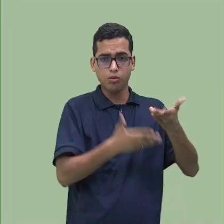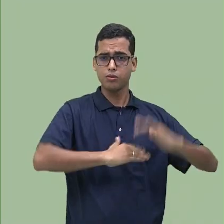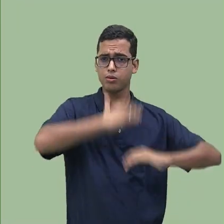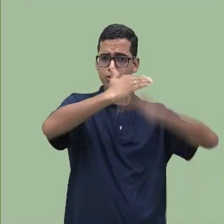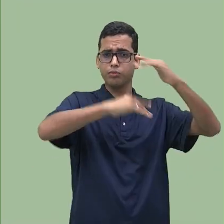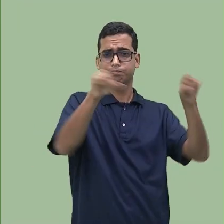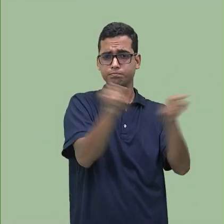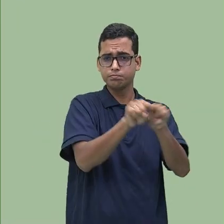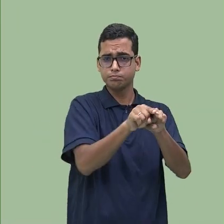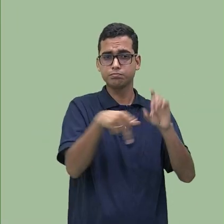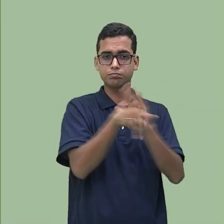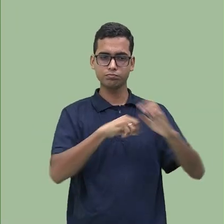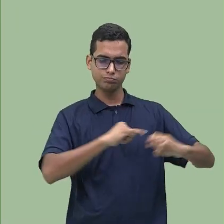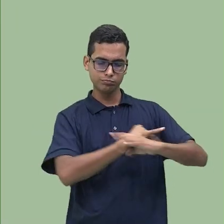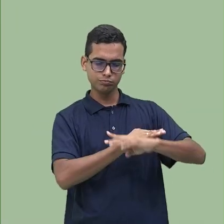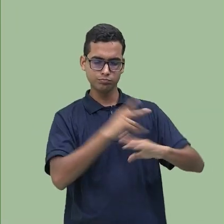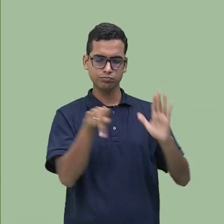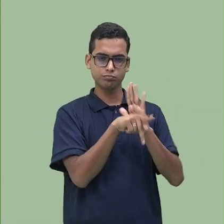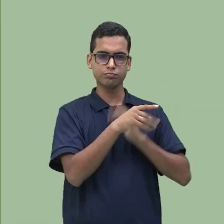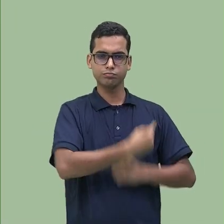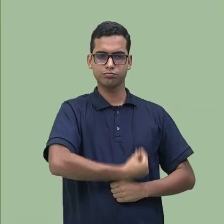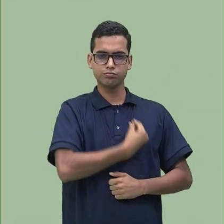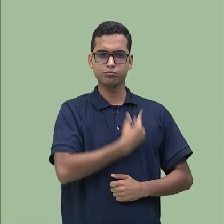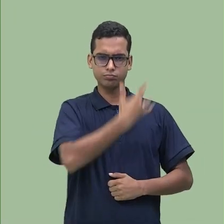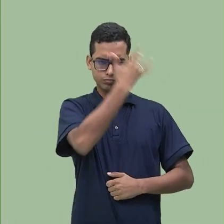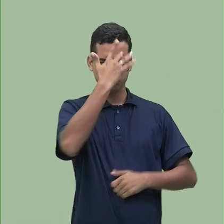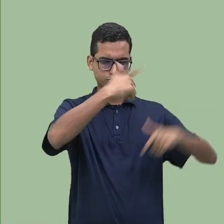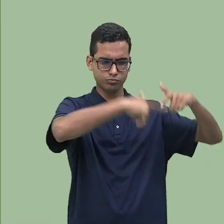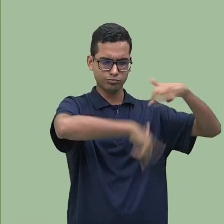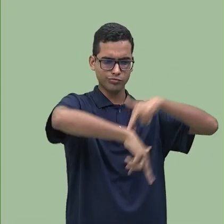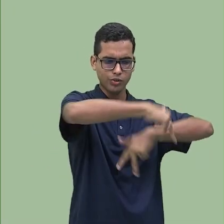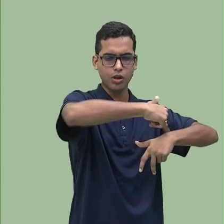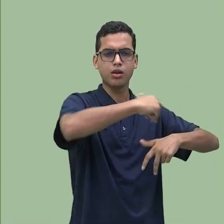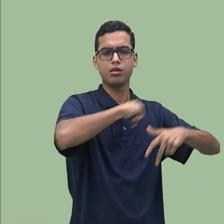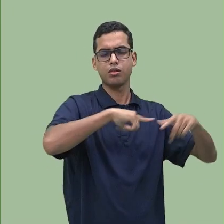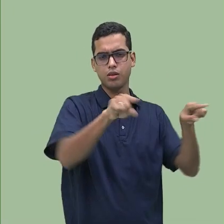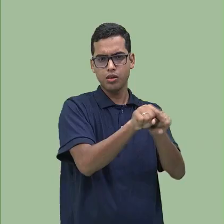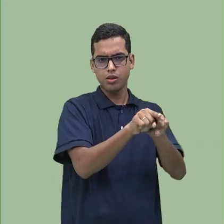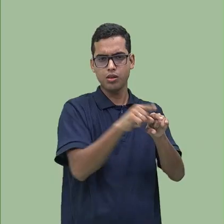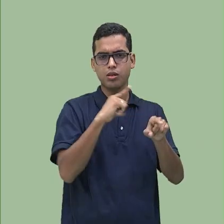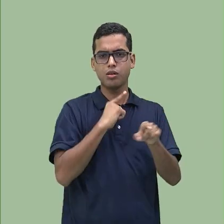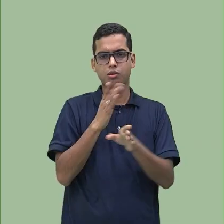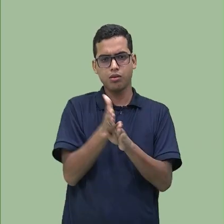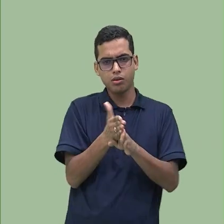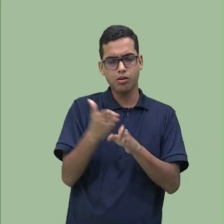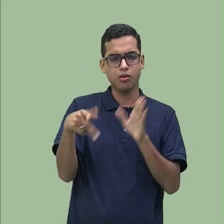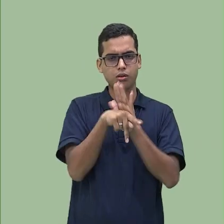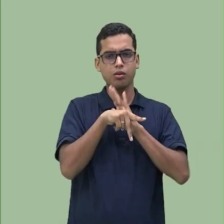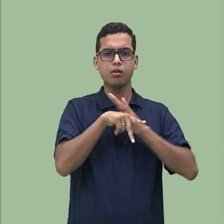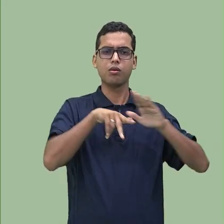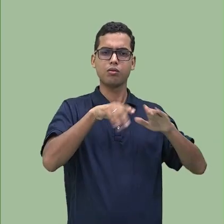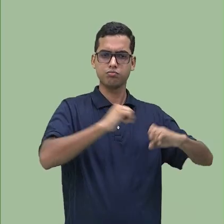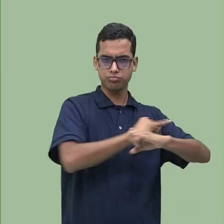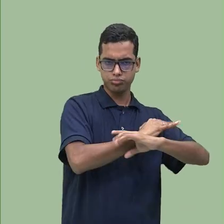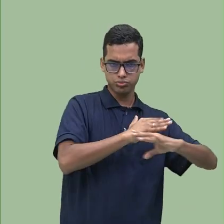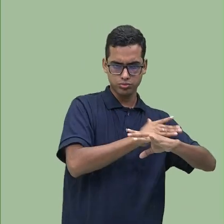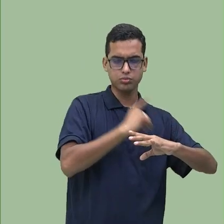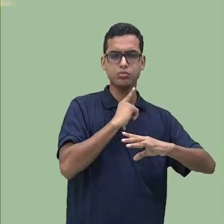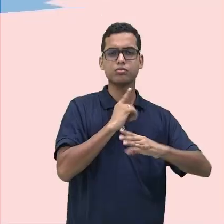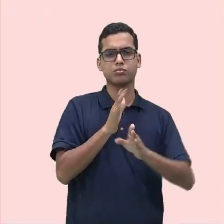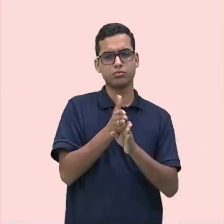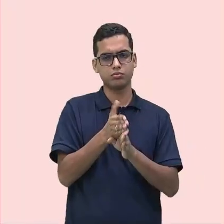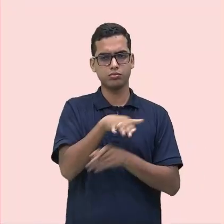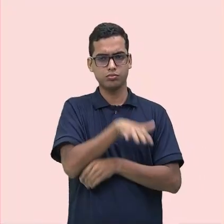A cidade é um espaço urbano de um determinado município, delimitado por um perímetro urbano.